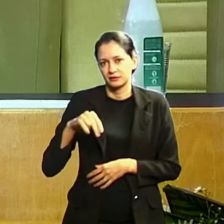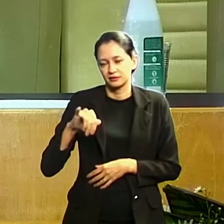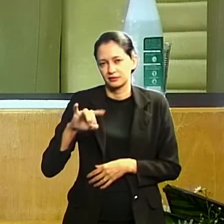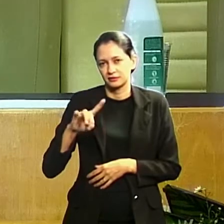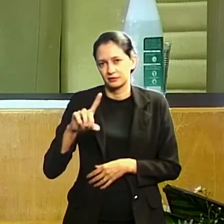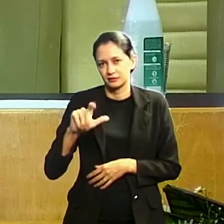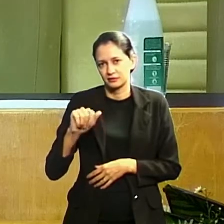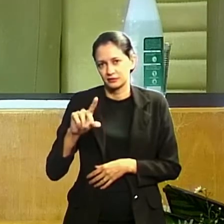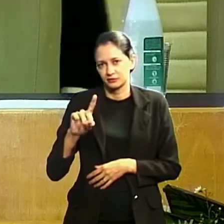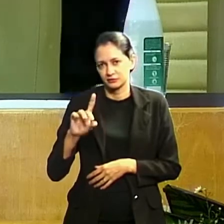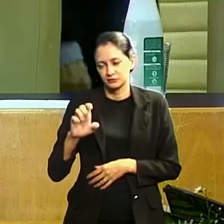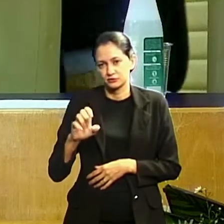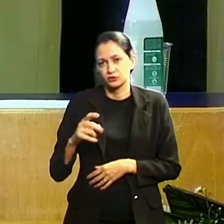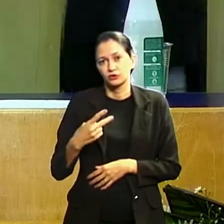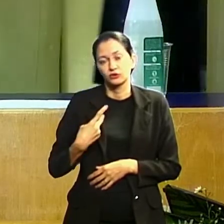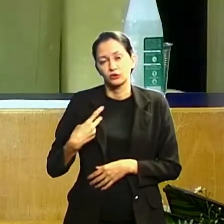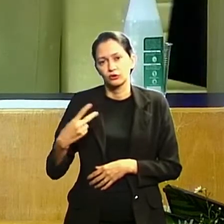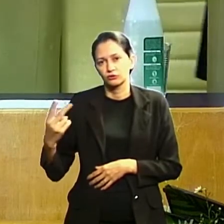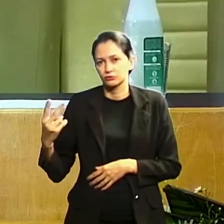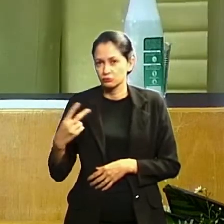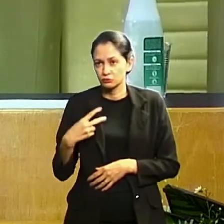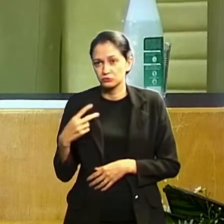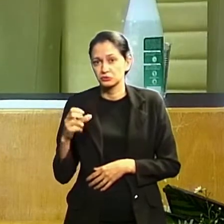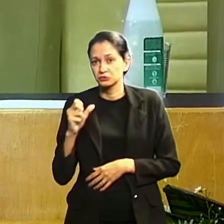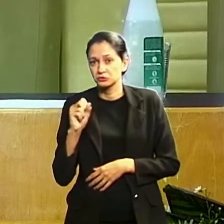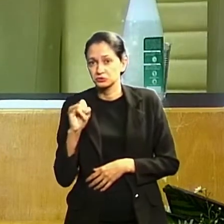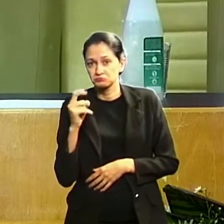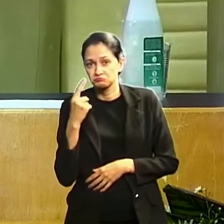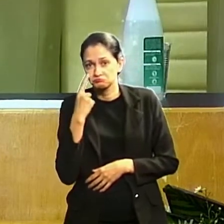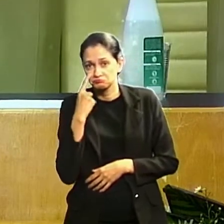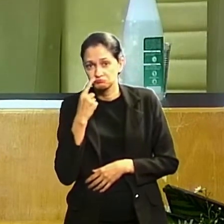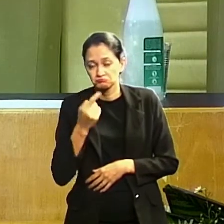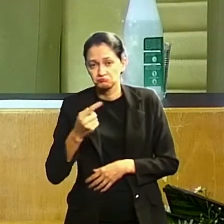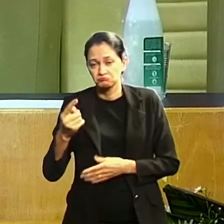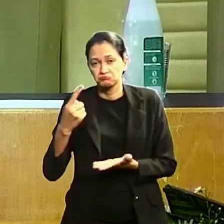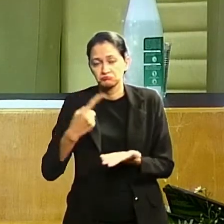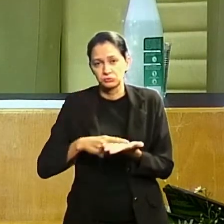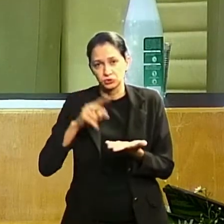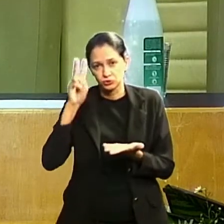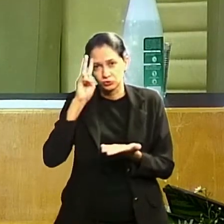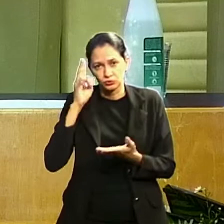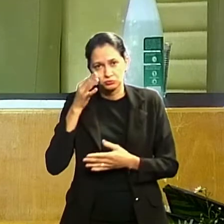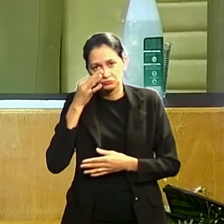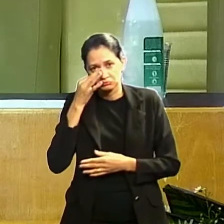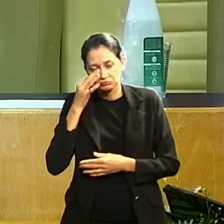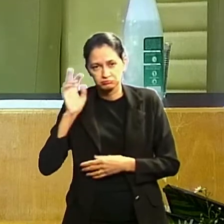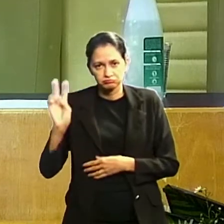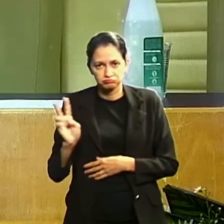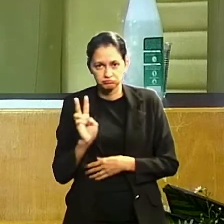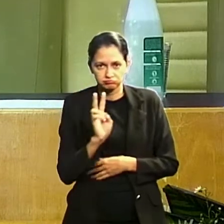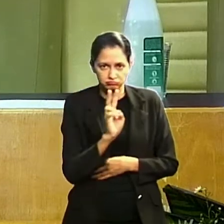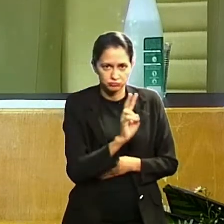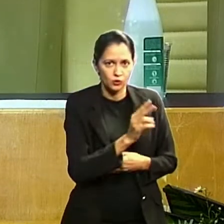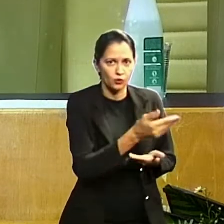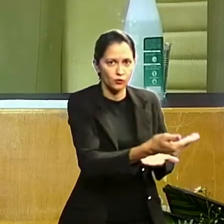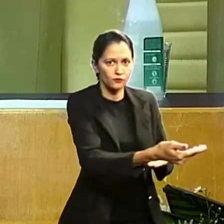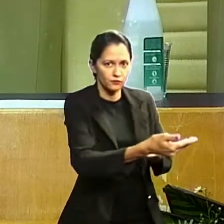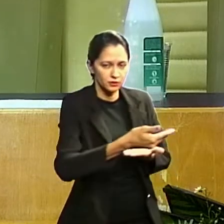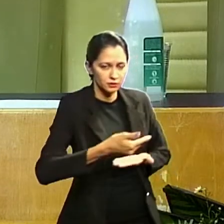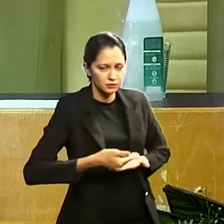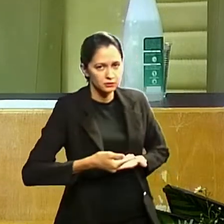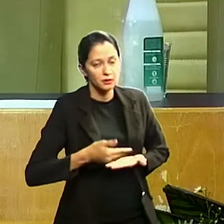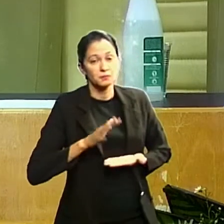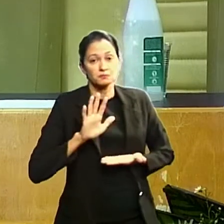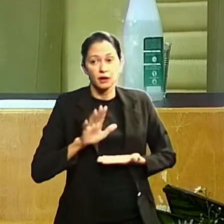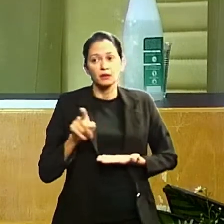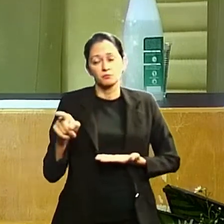convite oficial da casa até o gabinete dele, se possível ainda segunda-feira. Comunicarei, mas eu preciso da assinatura de Vossa Excelência para